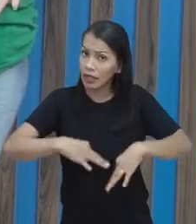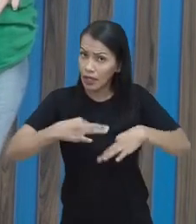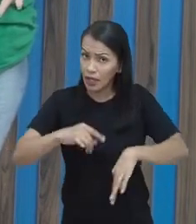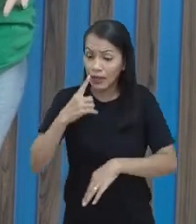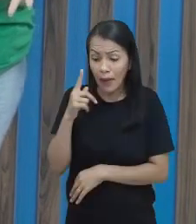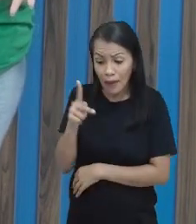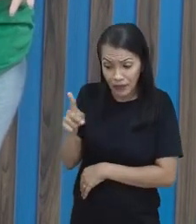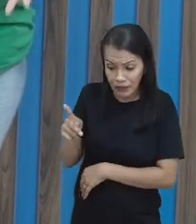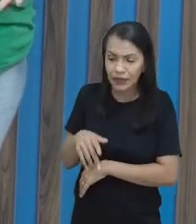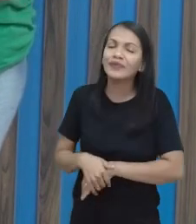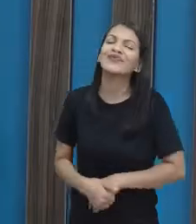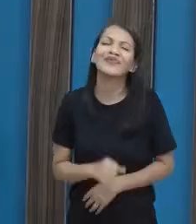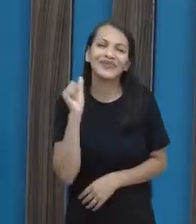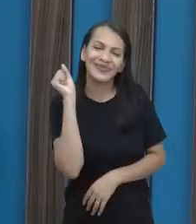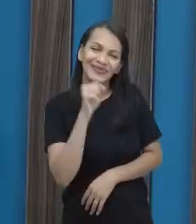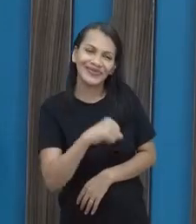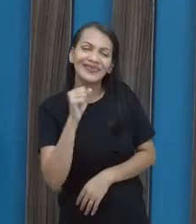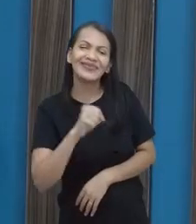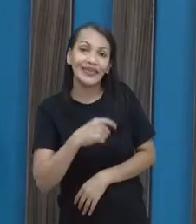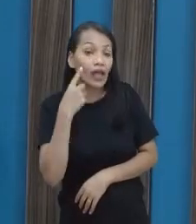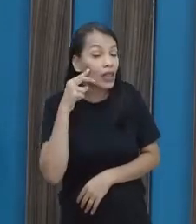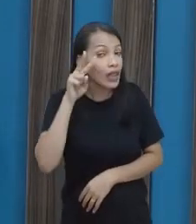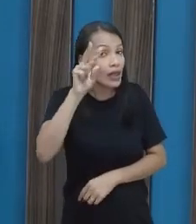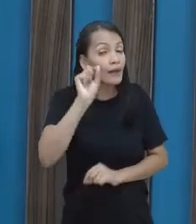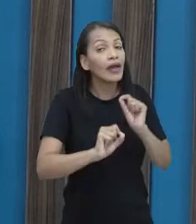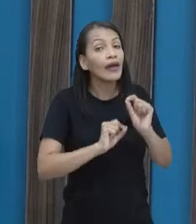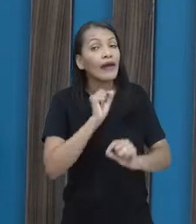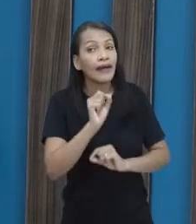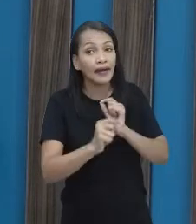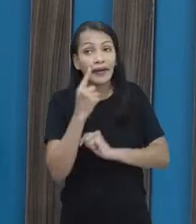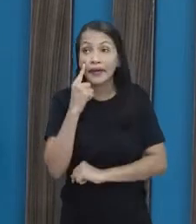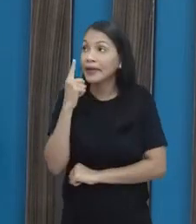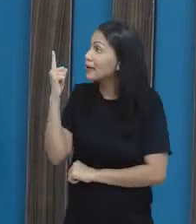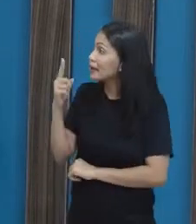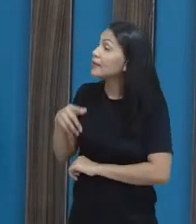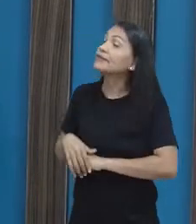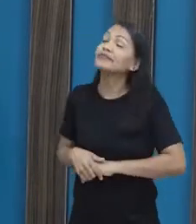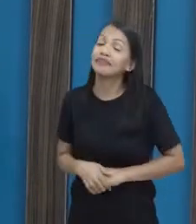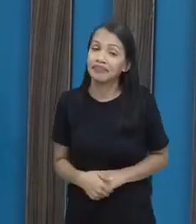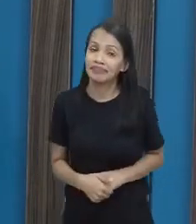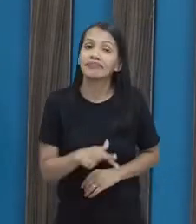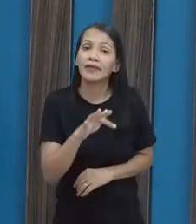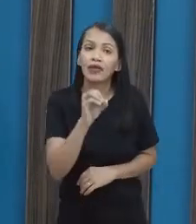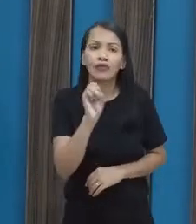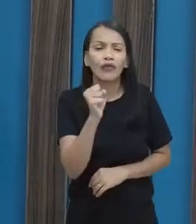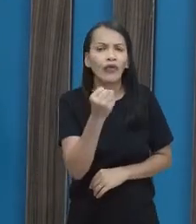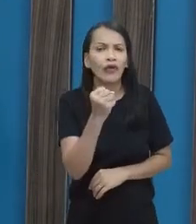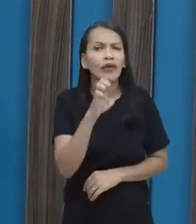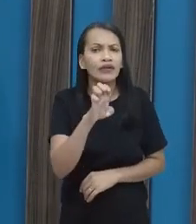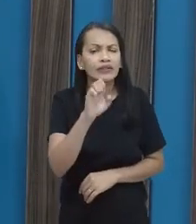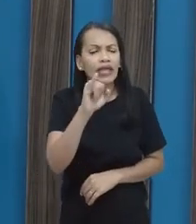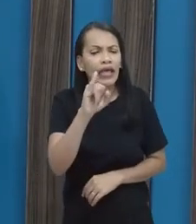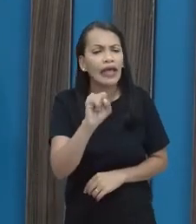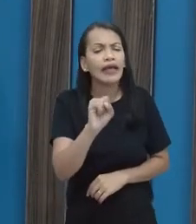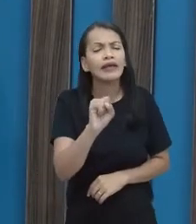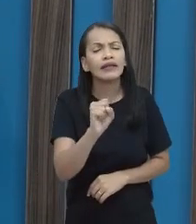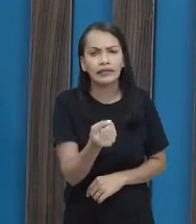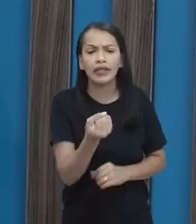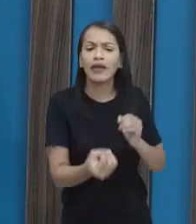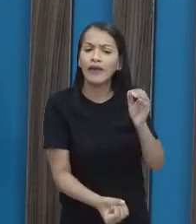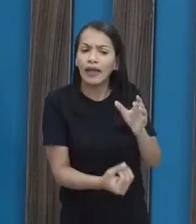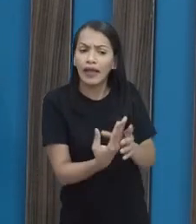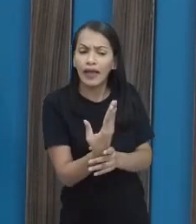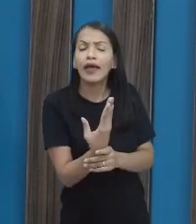professora Isabel? Isso mesmo, professora Carol. E lembrar que esses recursos, né, fósseis, eles, para serem formados, no caso do